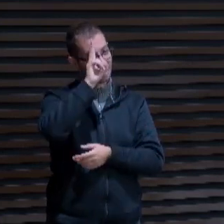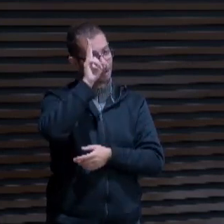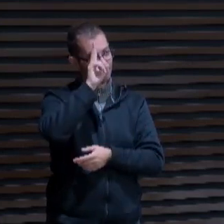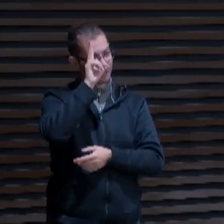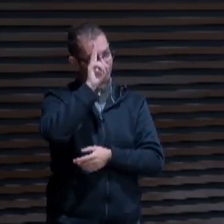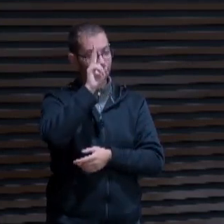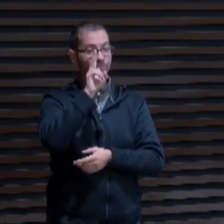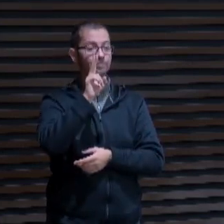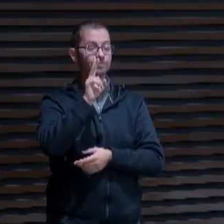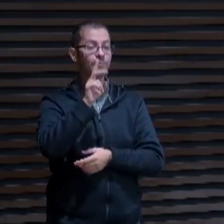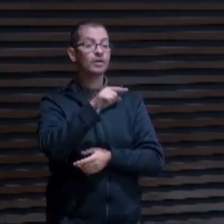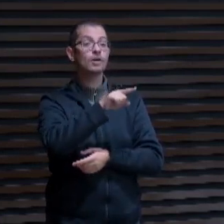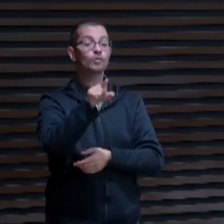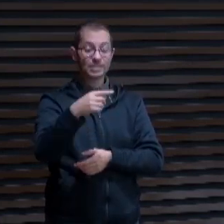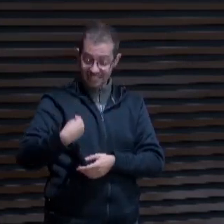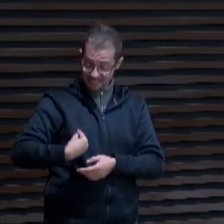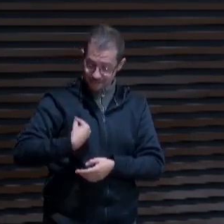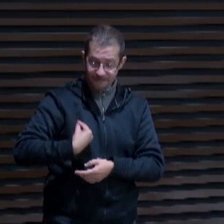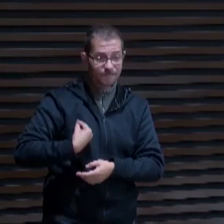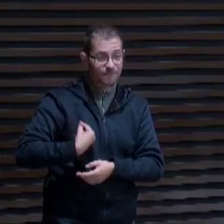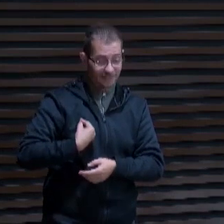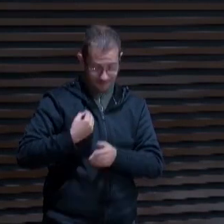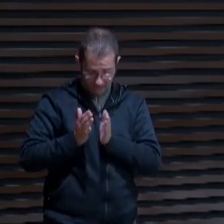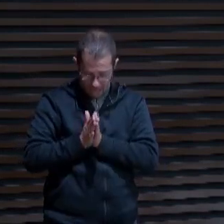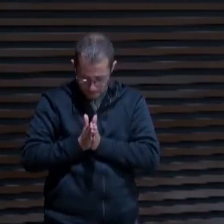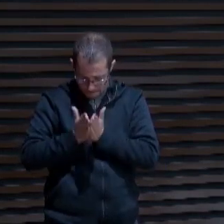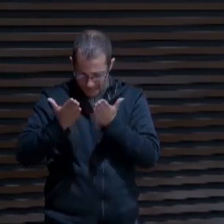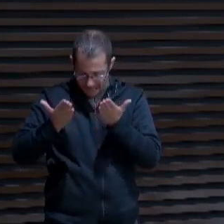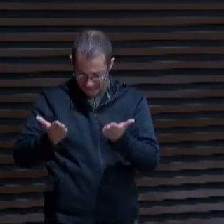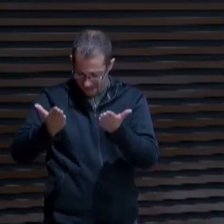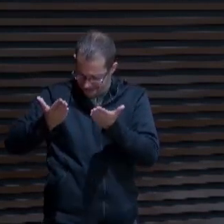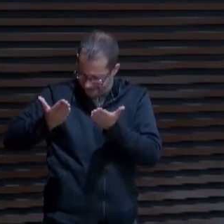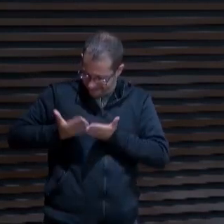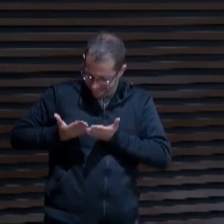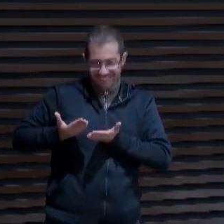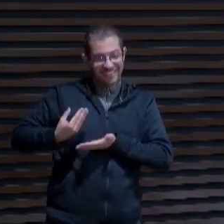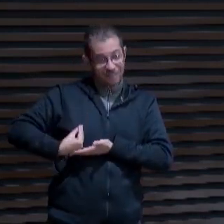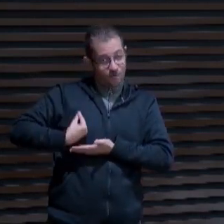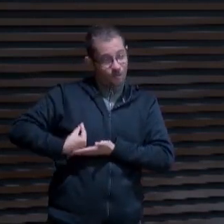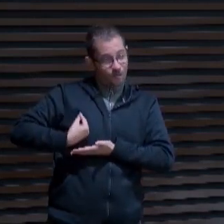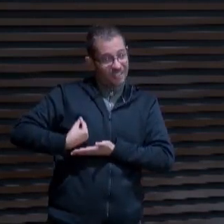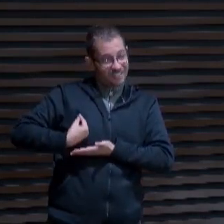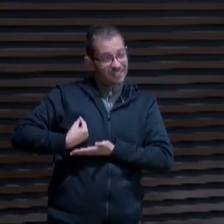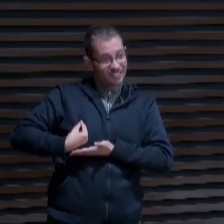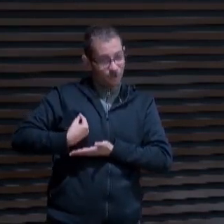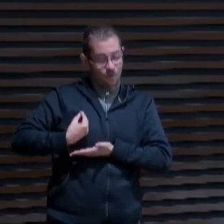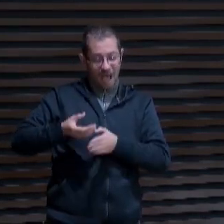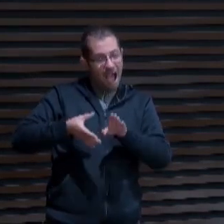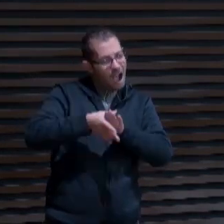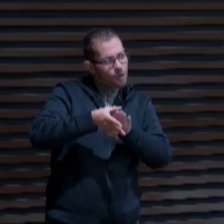também em Colossenses: habite ricamente em vós a palavra de Cristo, instruí-vos e aconselhai-vos mutuamente em